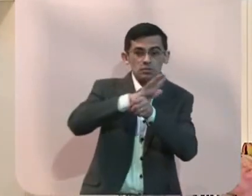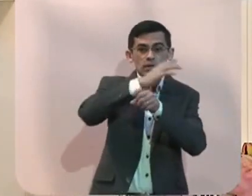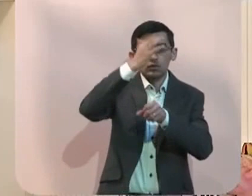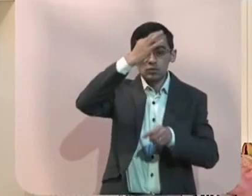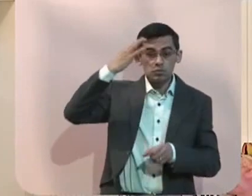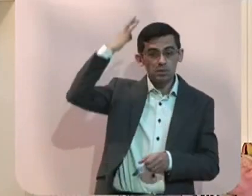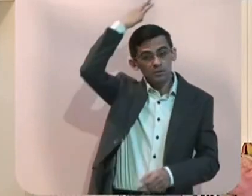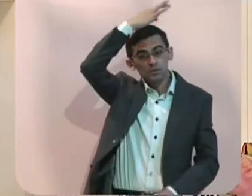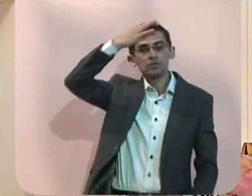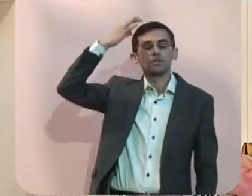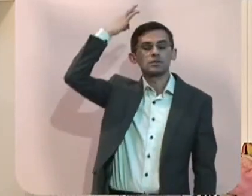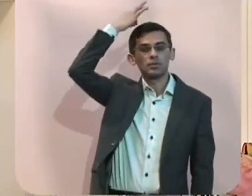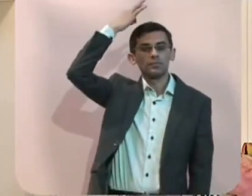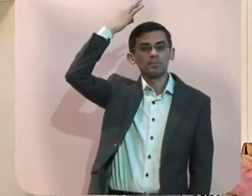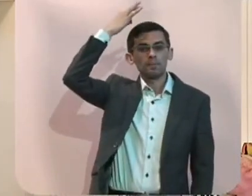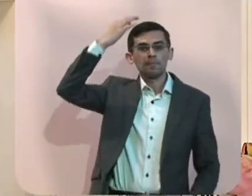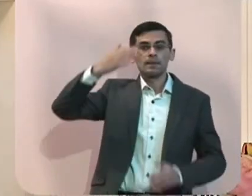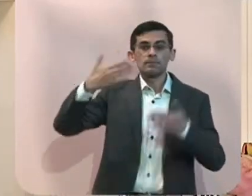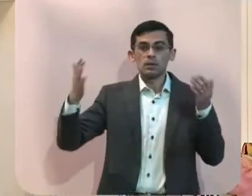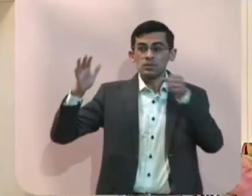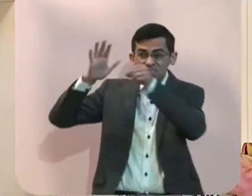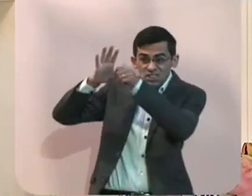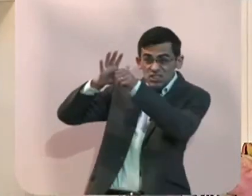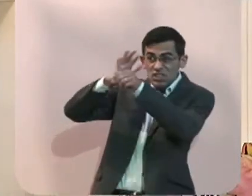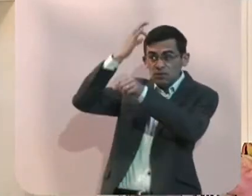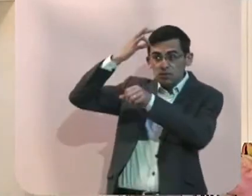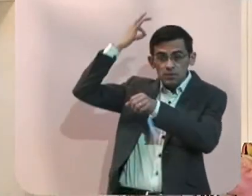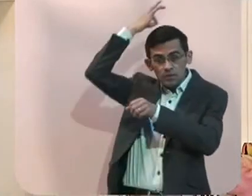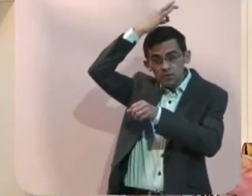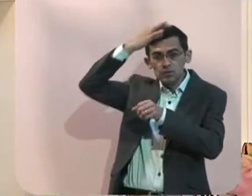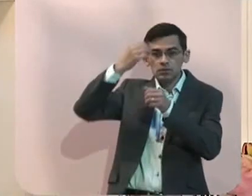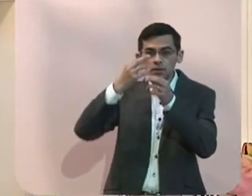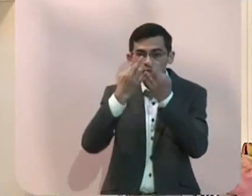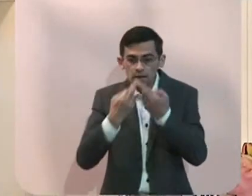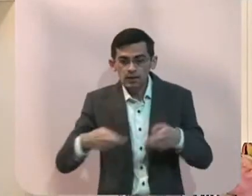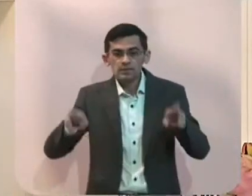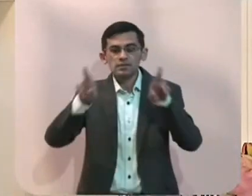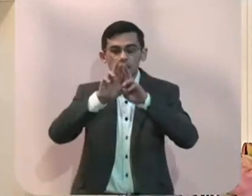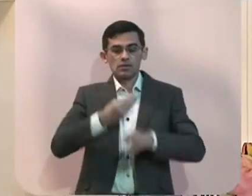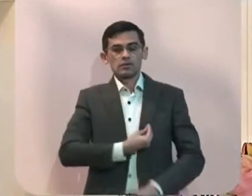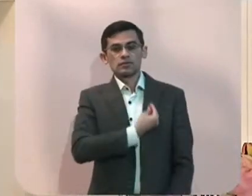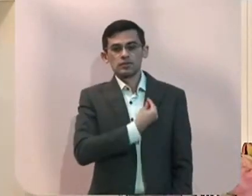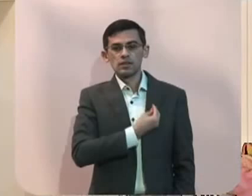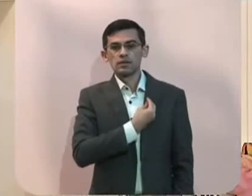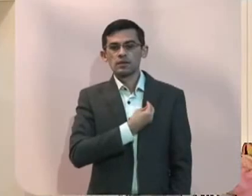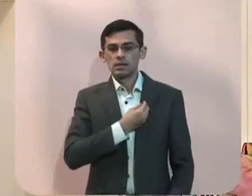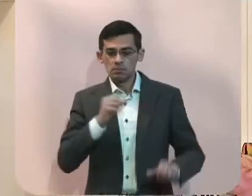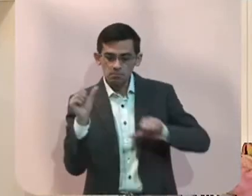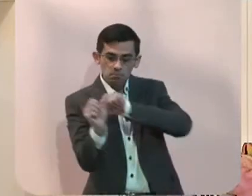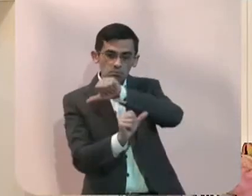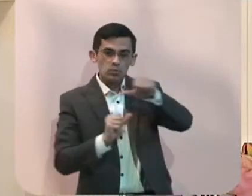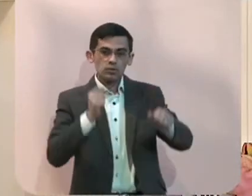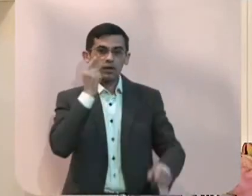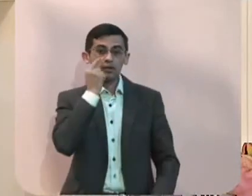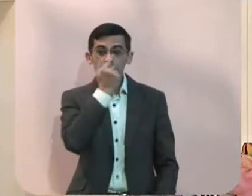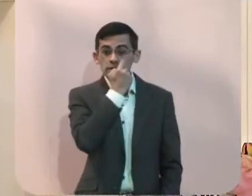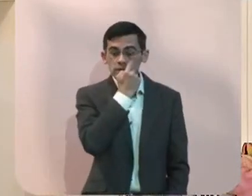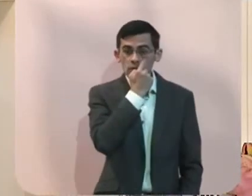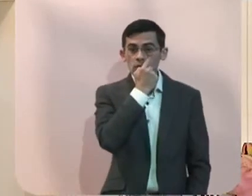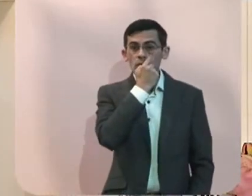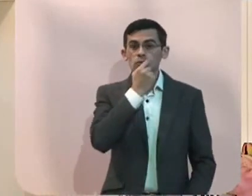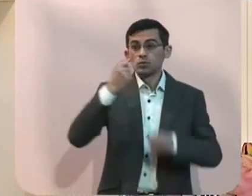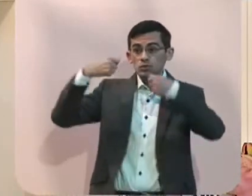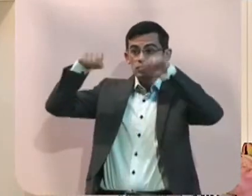do Espírito. E esse derramar do Senhor vem e renova a nossa vida, renova a nossa visão, nos